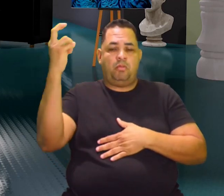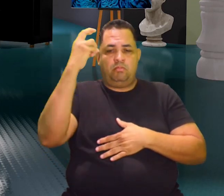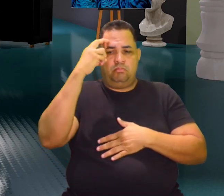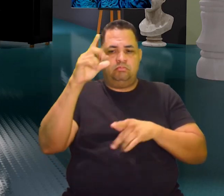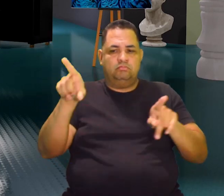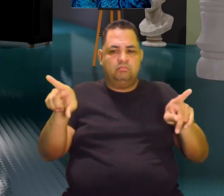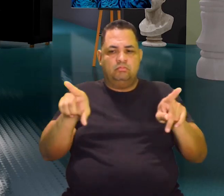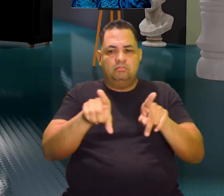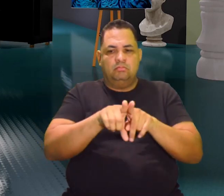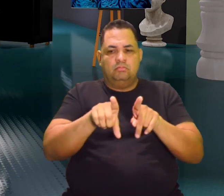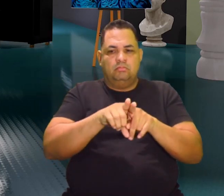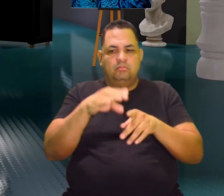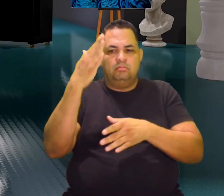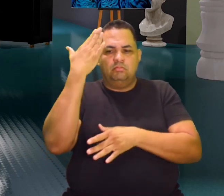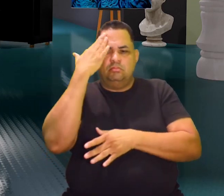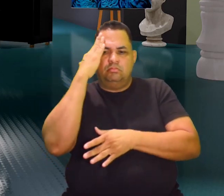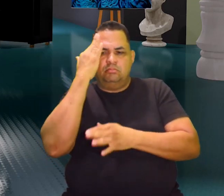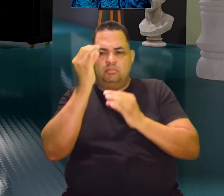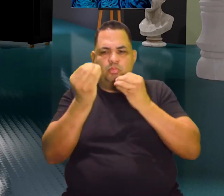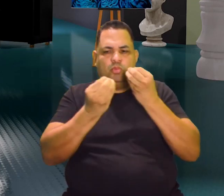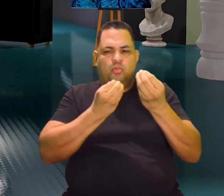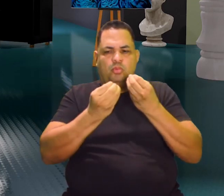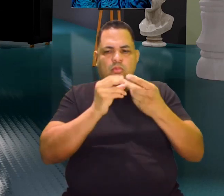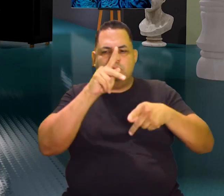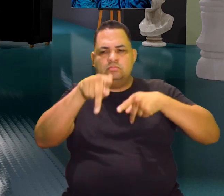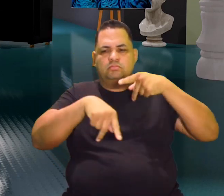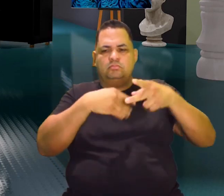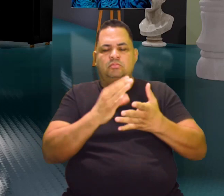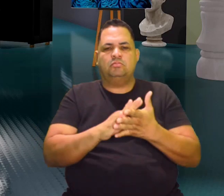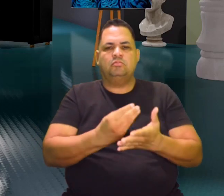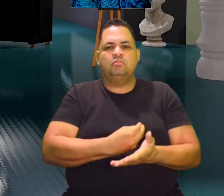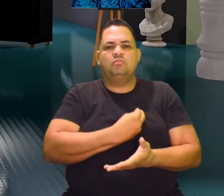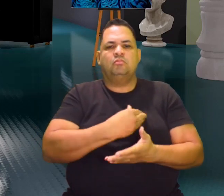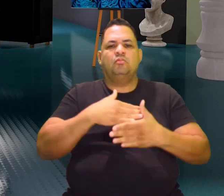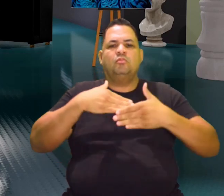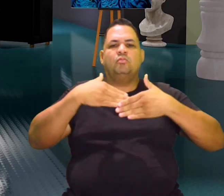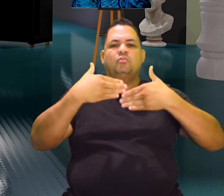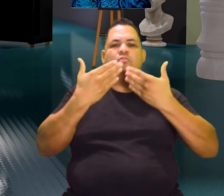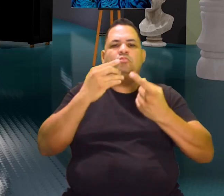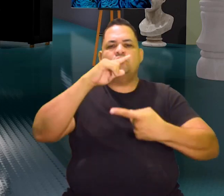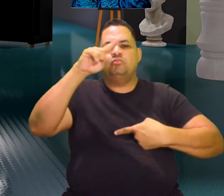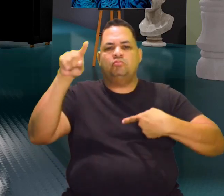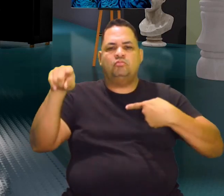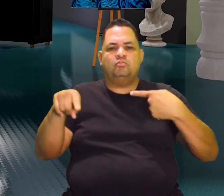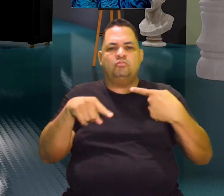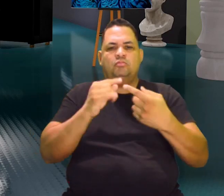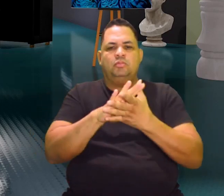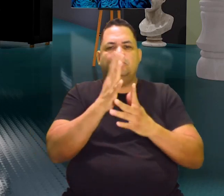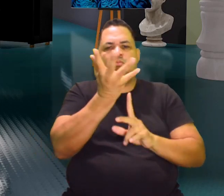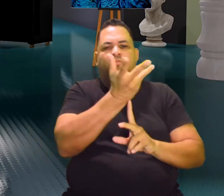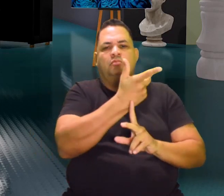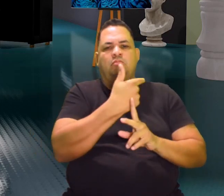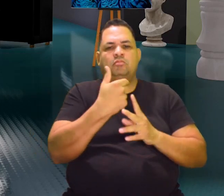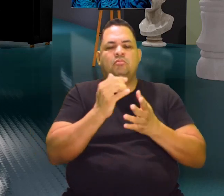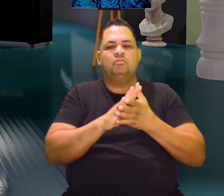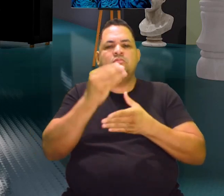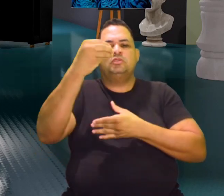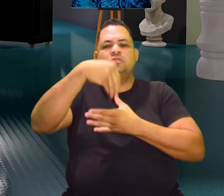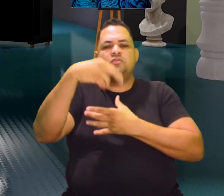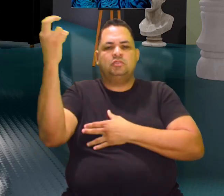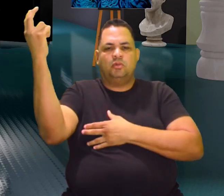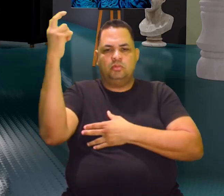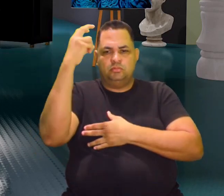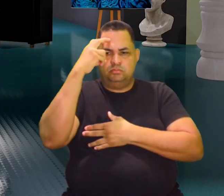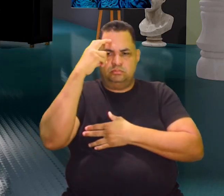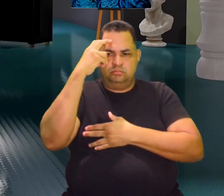também compreender como esses povos viviam, né? Qual era o objetivo da arte nessa cultura,